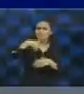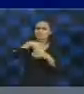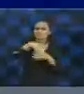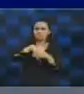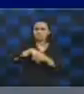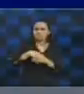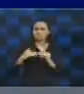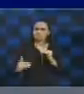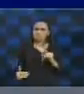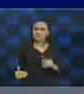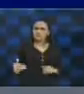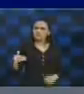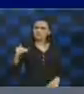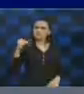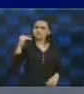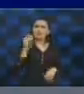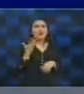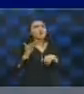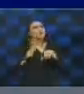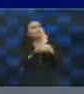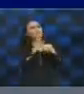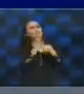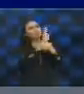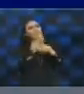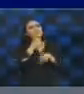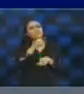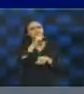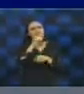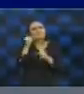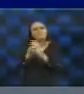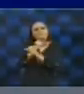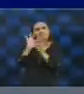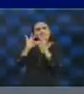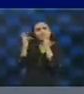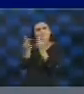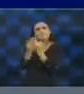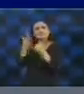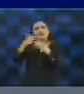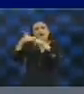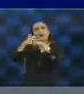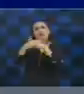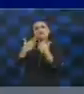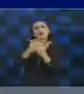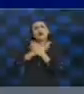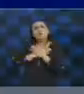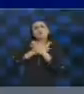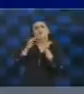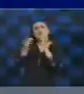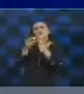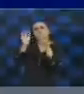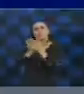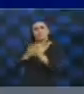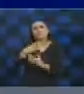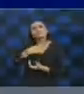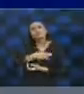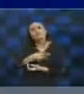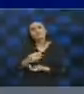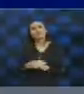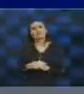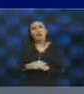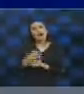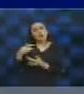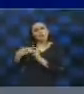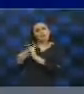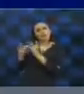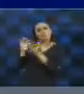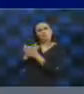jovem que ajudou a cuidar da mãe, que construiu uma família, que cuida com carinho, com amor da sua esposa, dos seus filhos. A minha esposa já